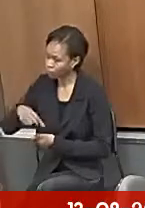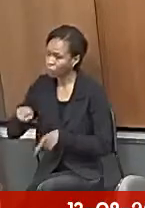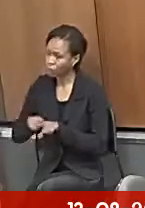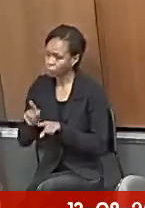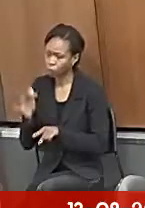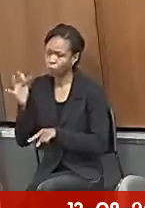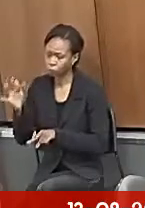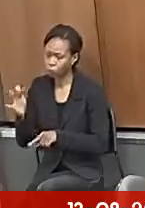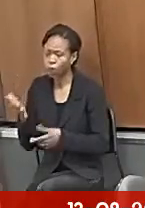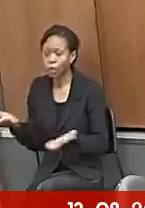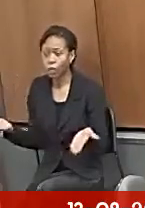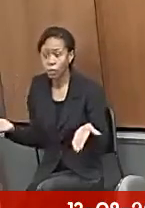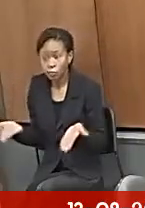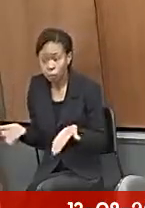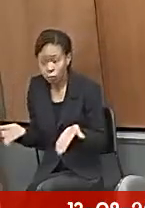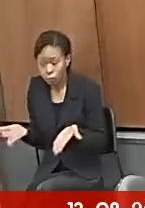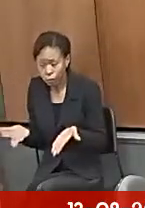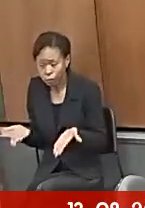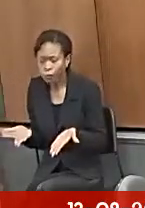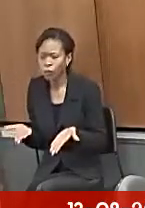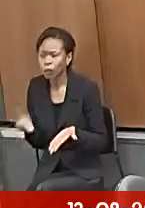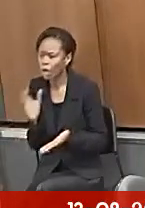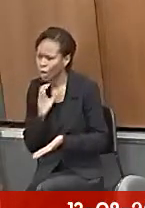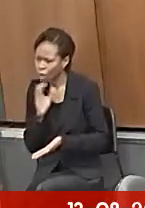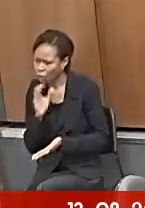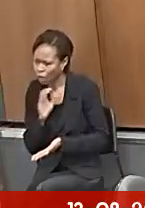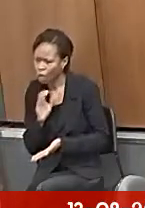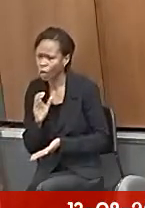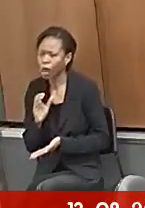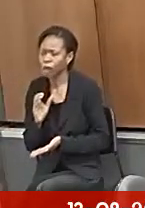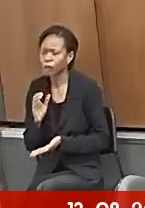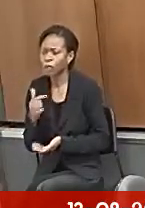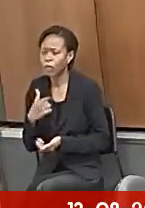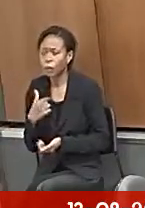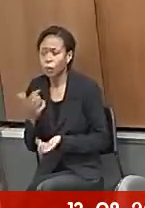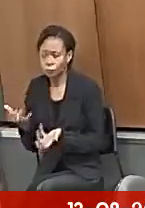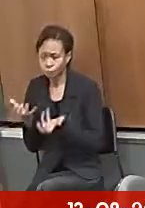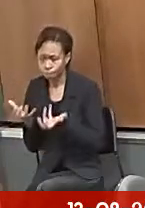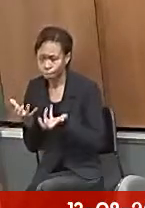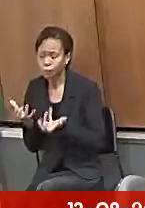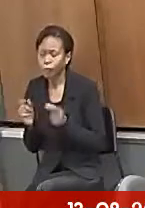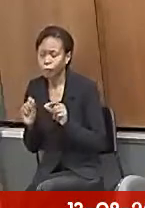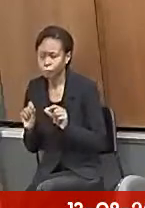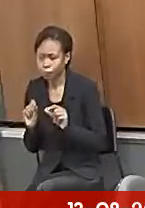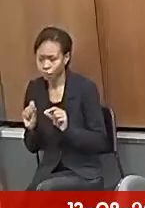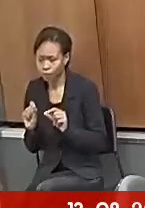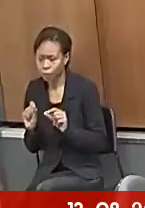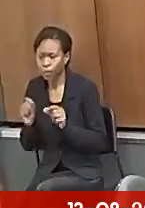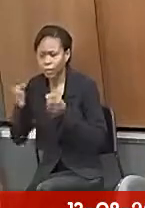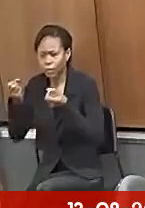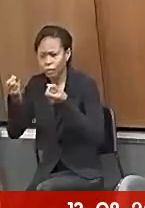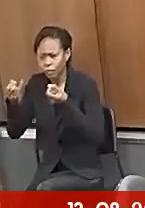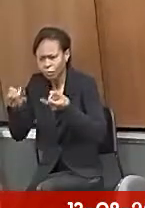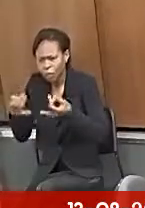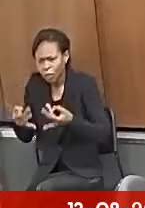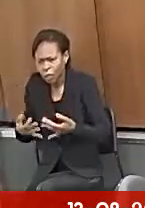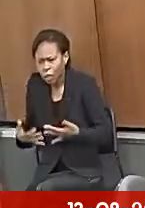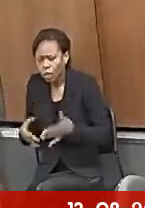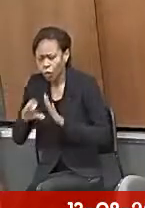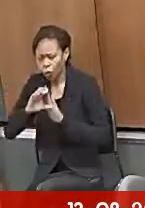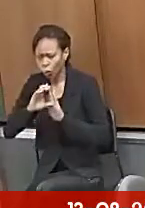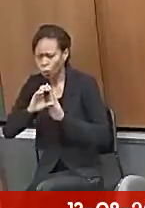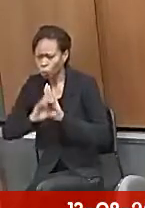quero rapidamente deputado duarte peixe zé guilherme e professor clay e só que de escrever um breve currículo